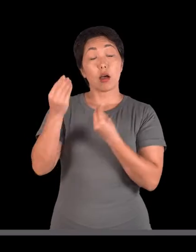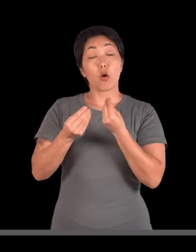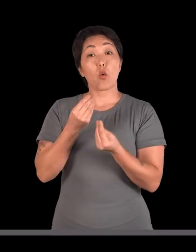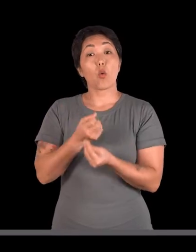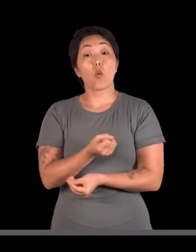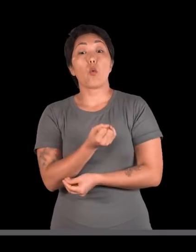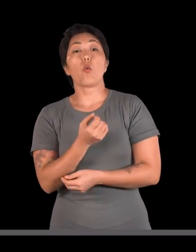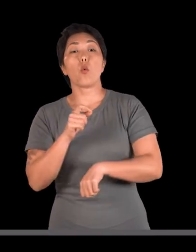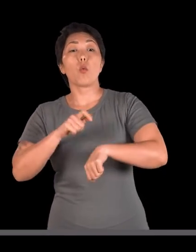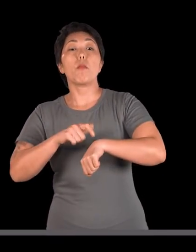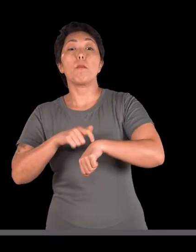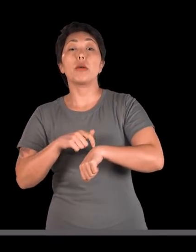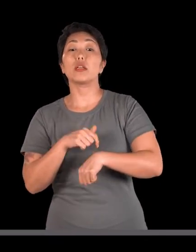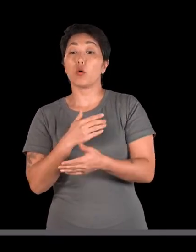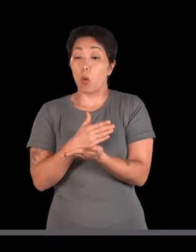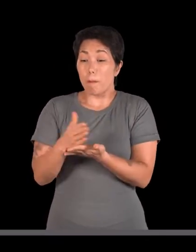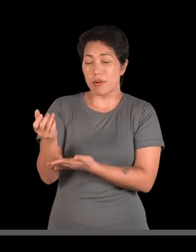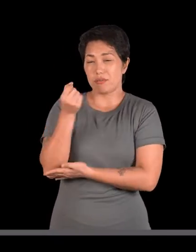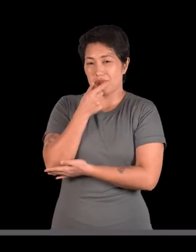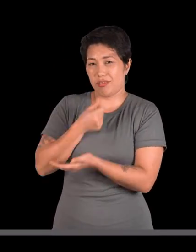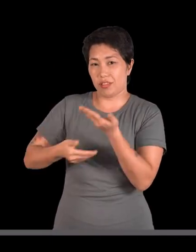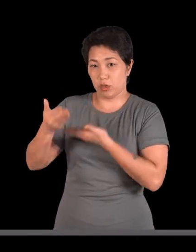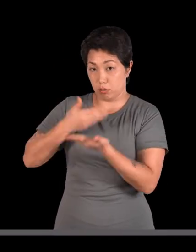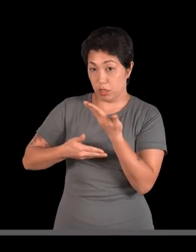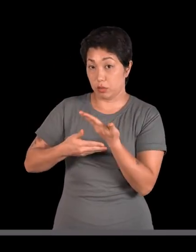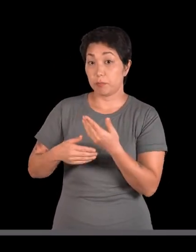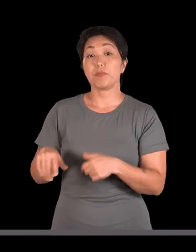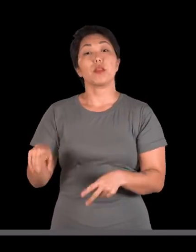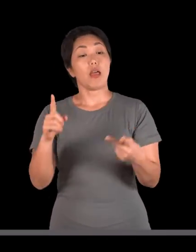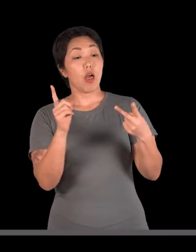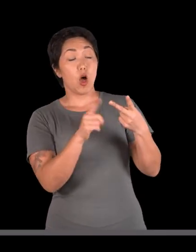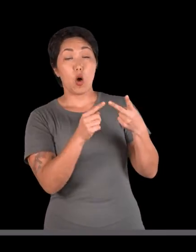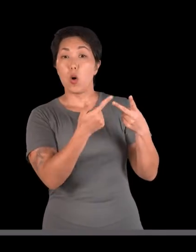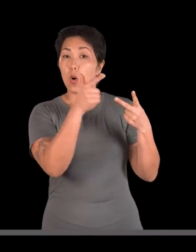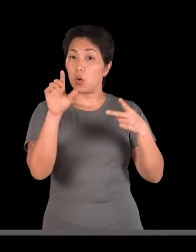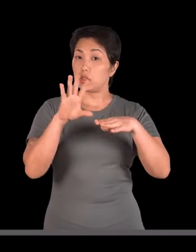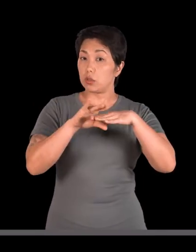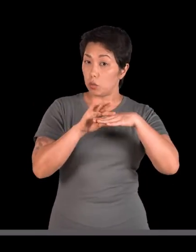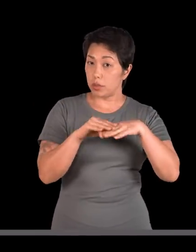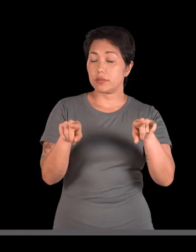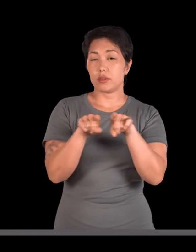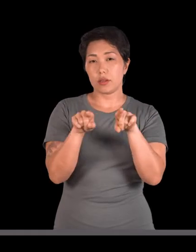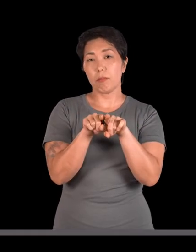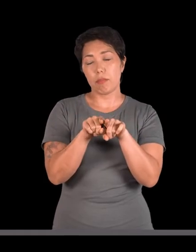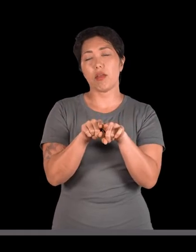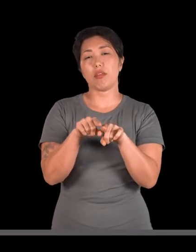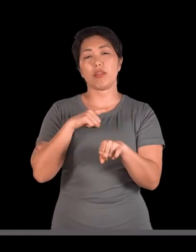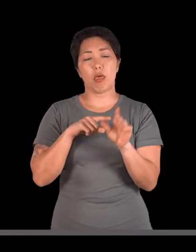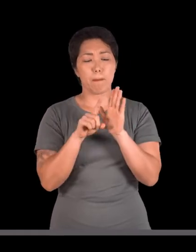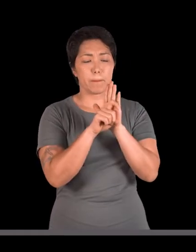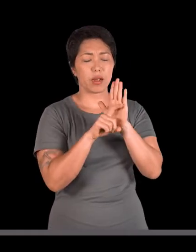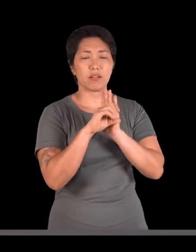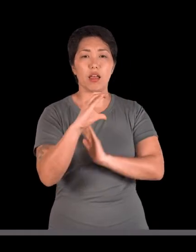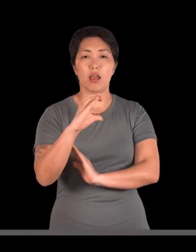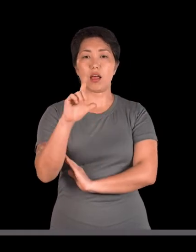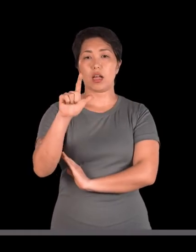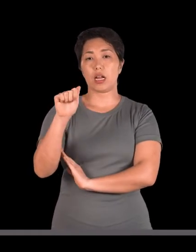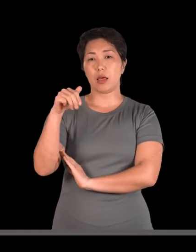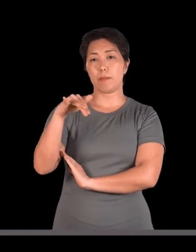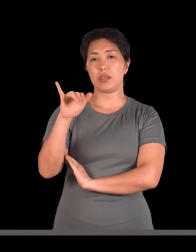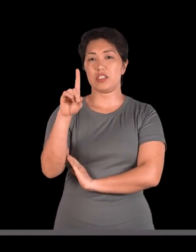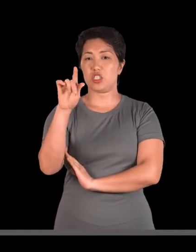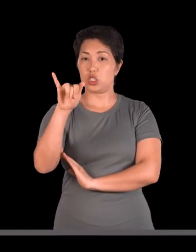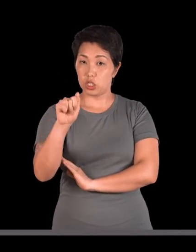desse tratamento. E o linfogranuloma venéreo, causado por uma bactéria chamada Chlamydia, do gênero Chlamydia, que ela vai começar também